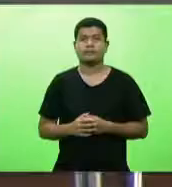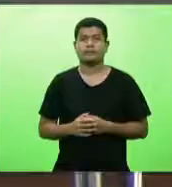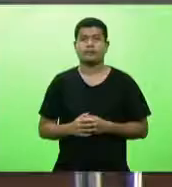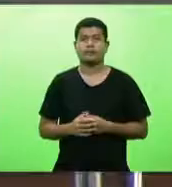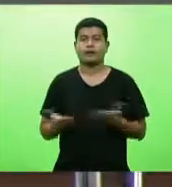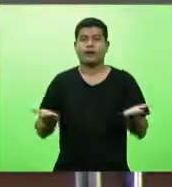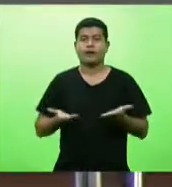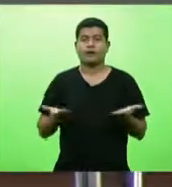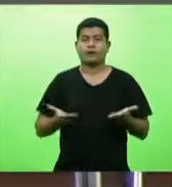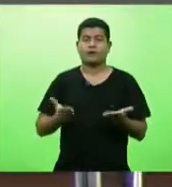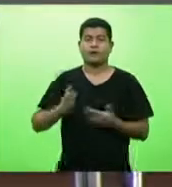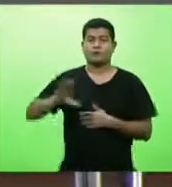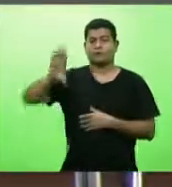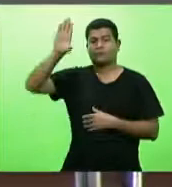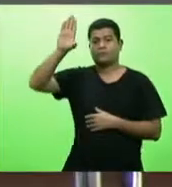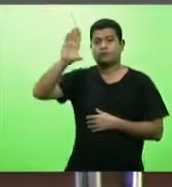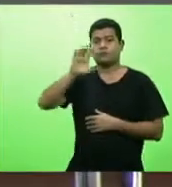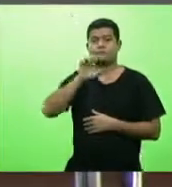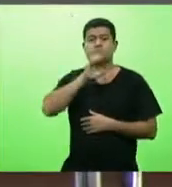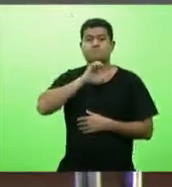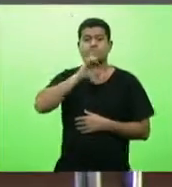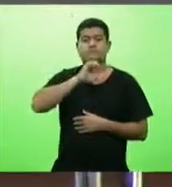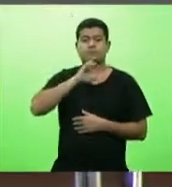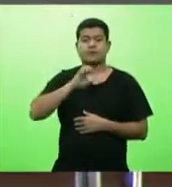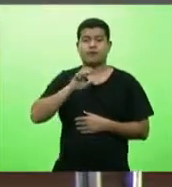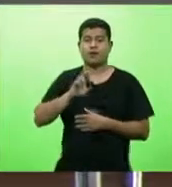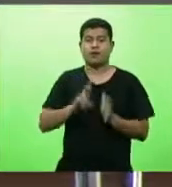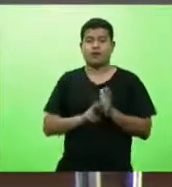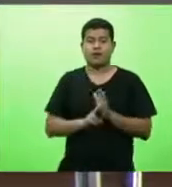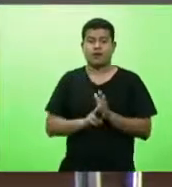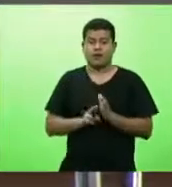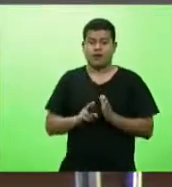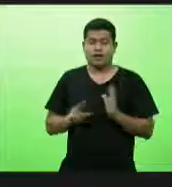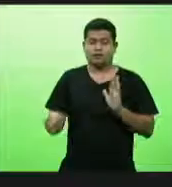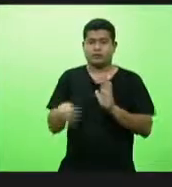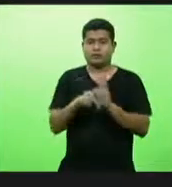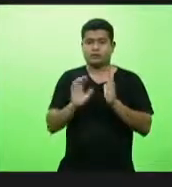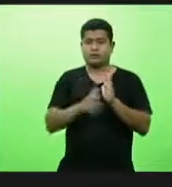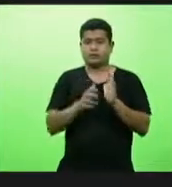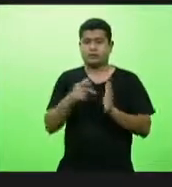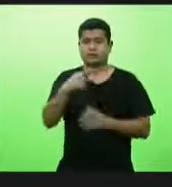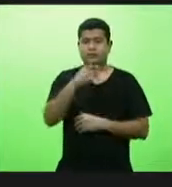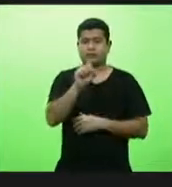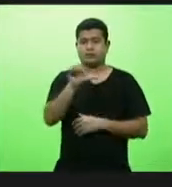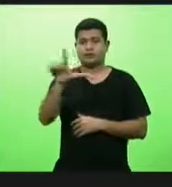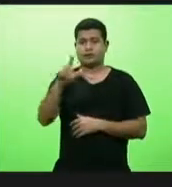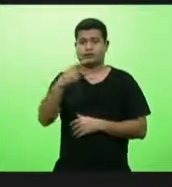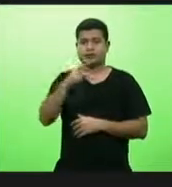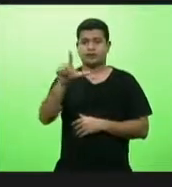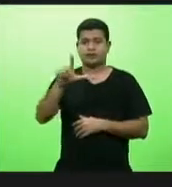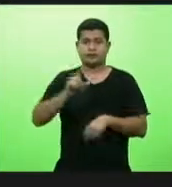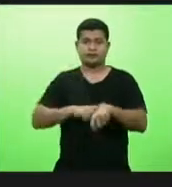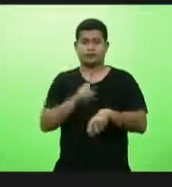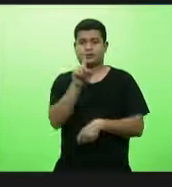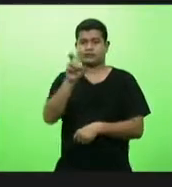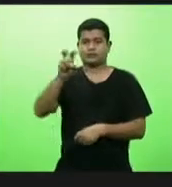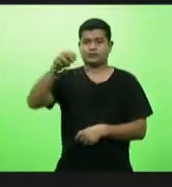palavra, deputado Felipe Estevão, em nome do PSL-PL, pelo tempo de até 15 minutos, deputado Felipe Estevão.